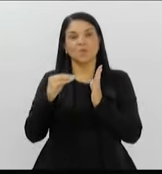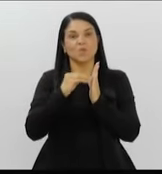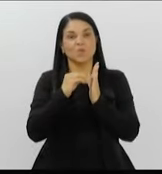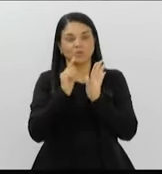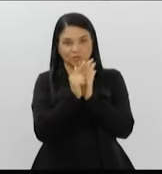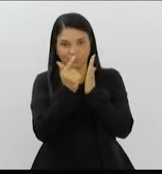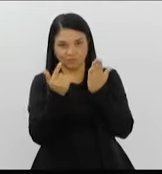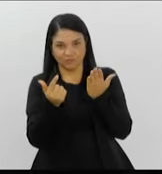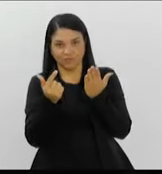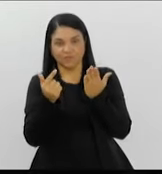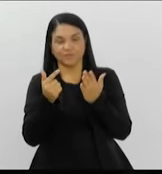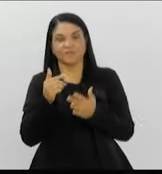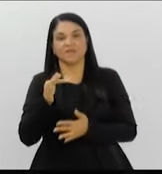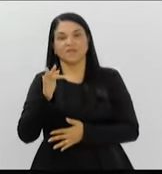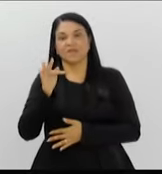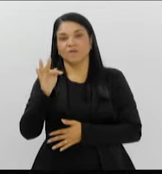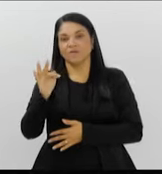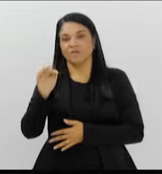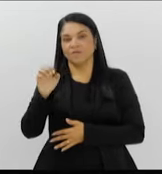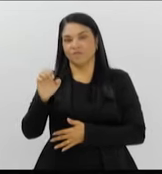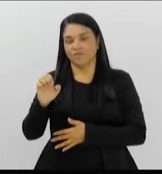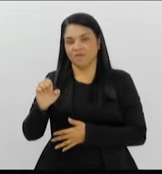o termo FEBEAPÁ.